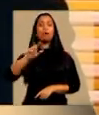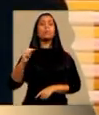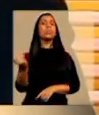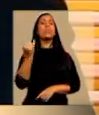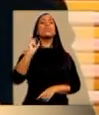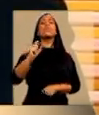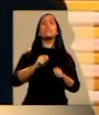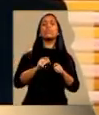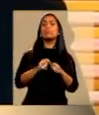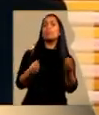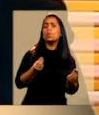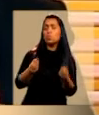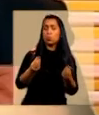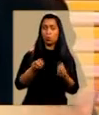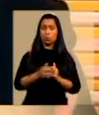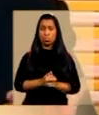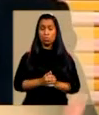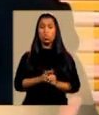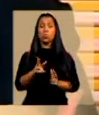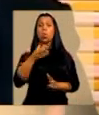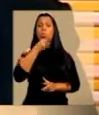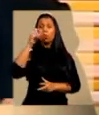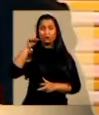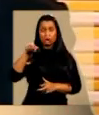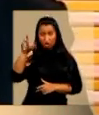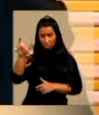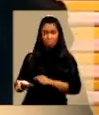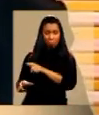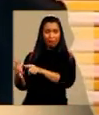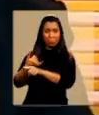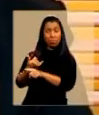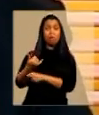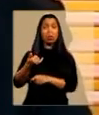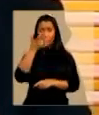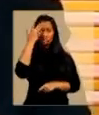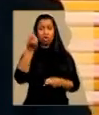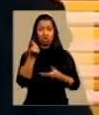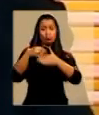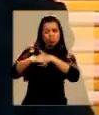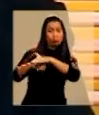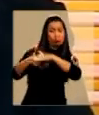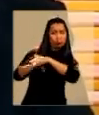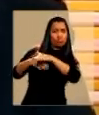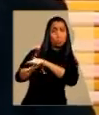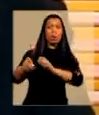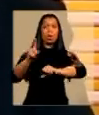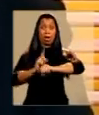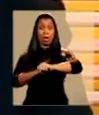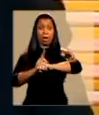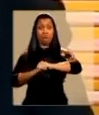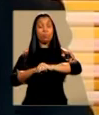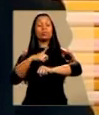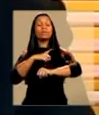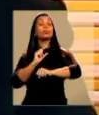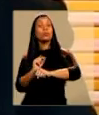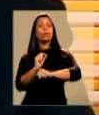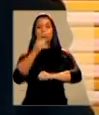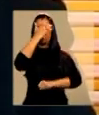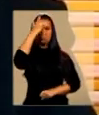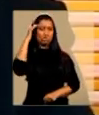É importante fazer como o Diego está mencionando, né? A pessoa vai guardando um recurso, na hora que ela